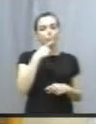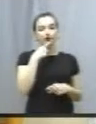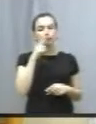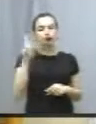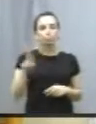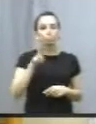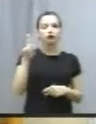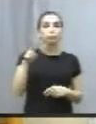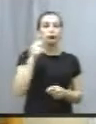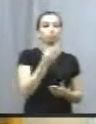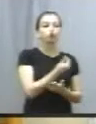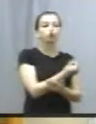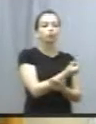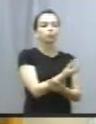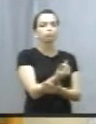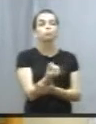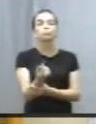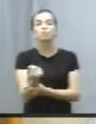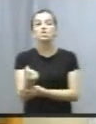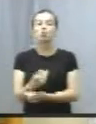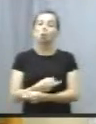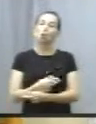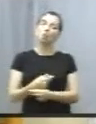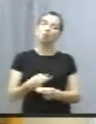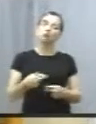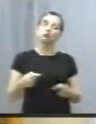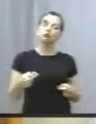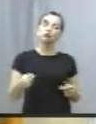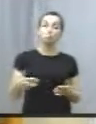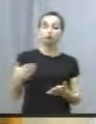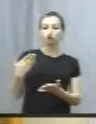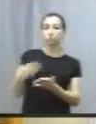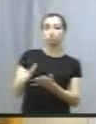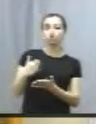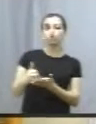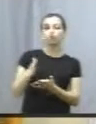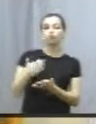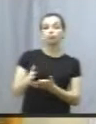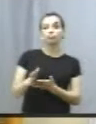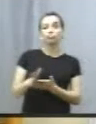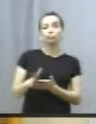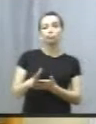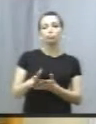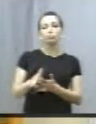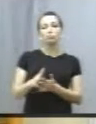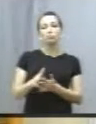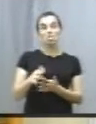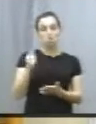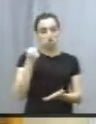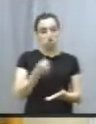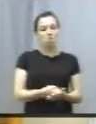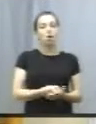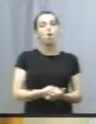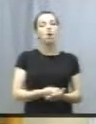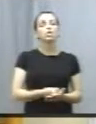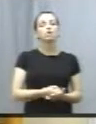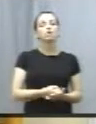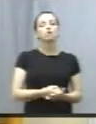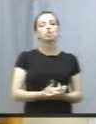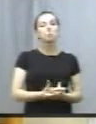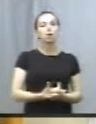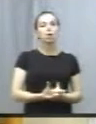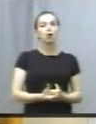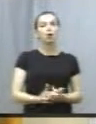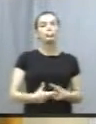utilizando dinheiro de mensalidade que é descontado, tá, de uma forma obrigatória do pagamento